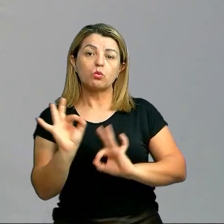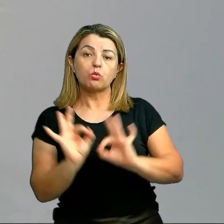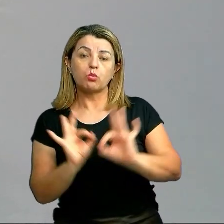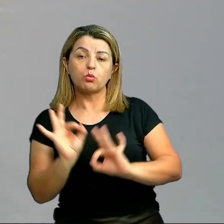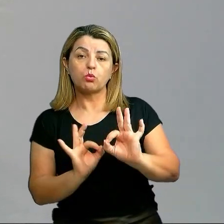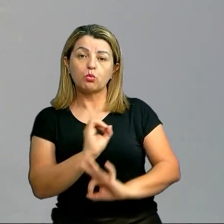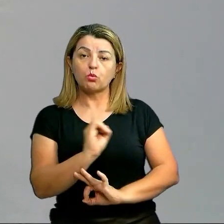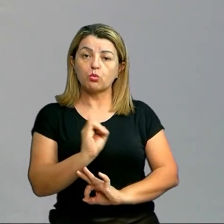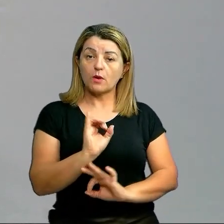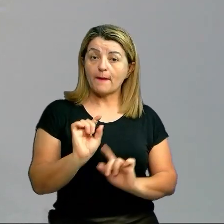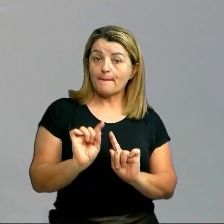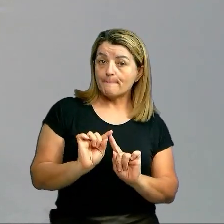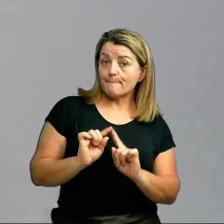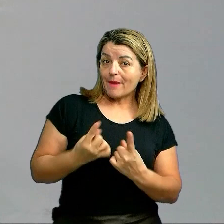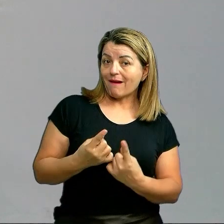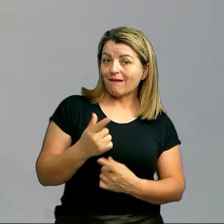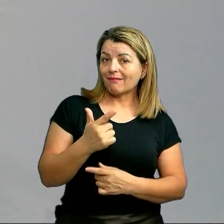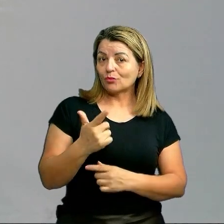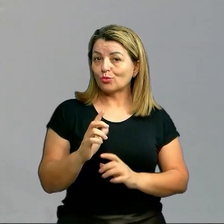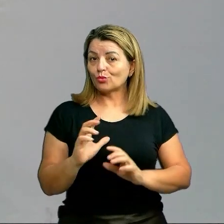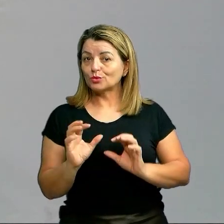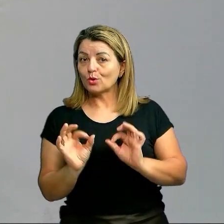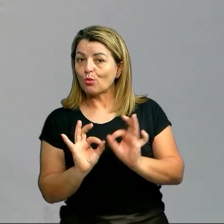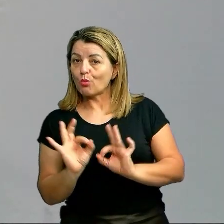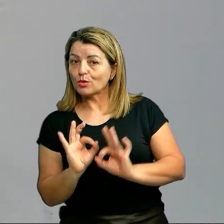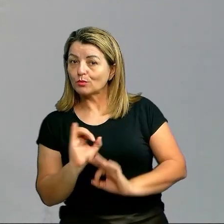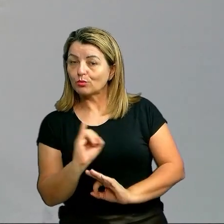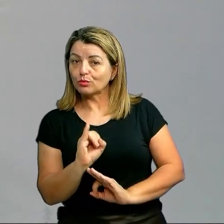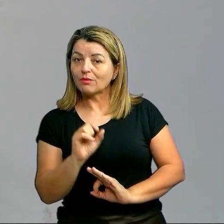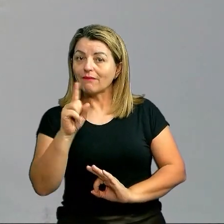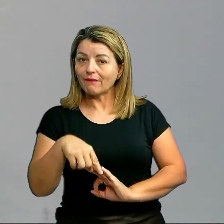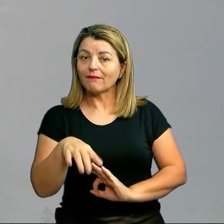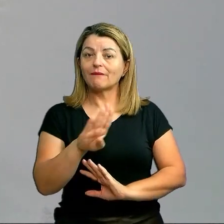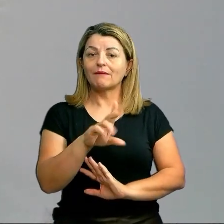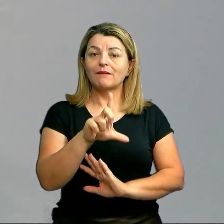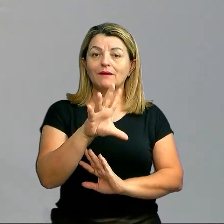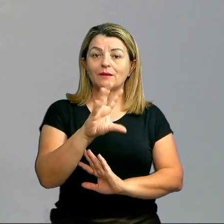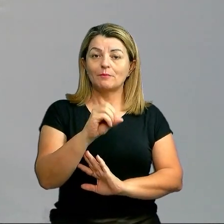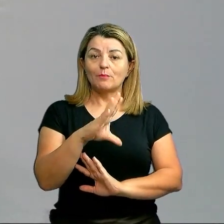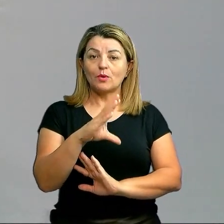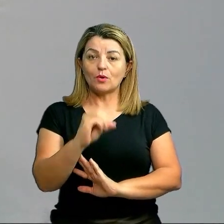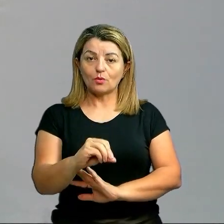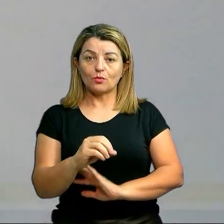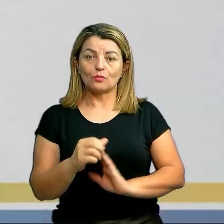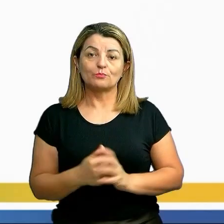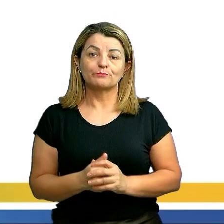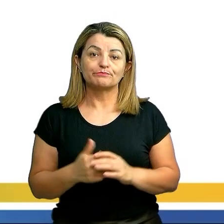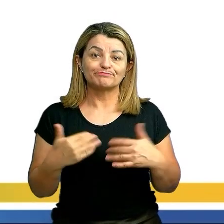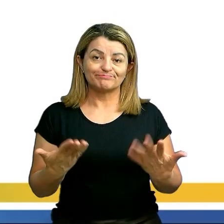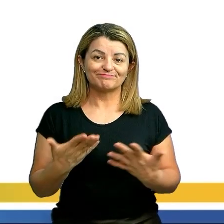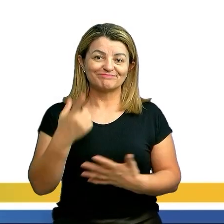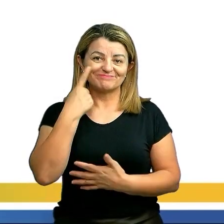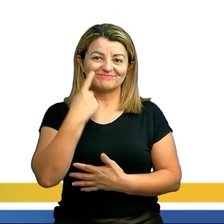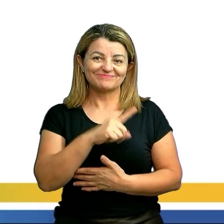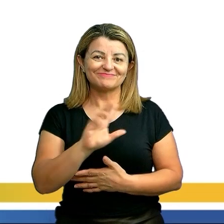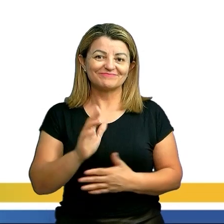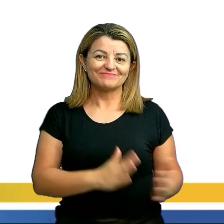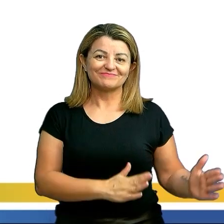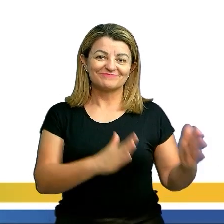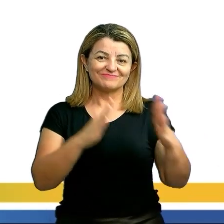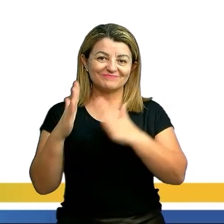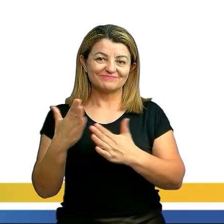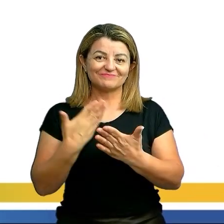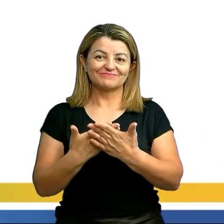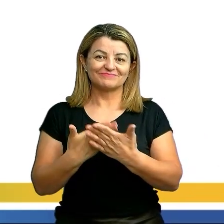mas nem toda organização internacional é um bloco econômico, tá? A gente vai ver isso já já ao longo da